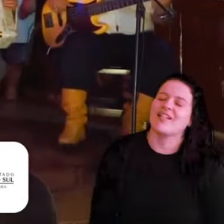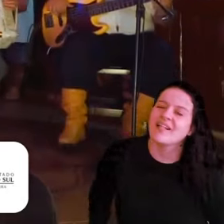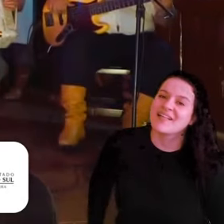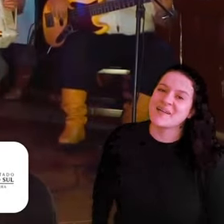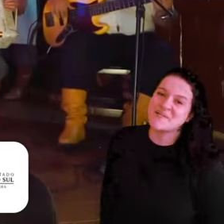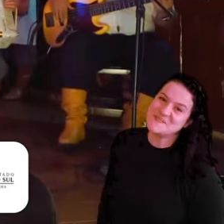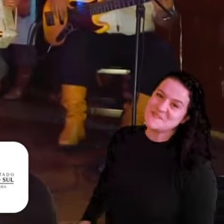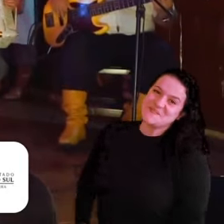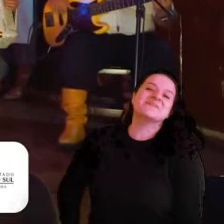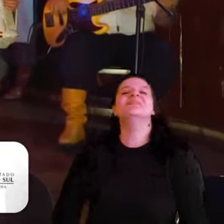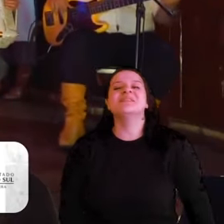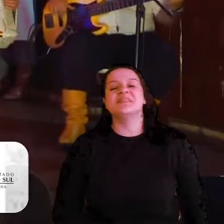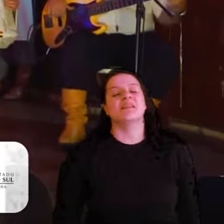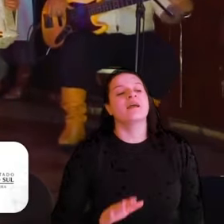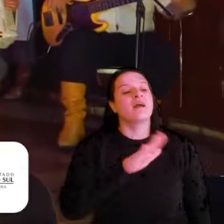telespectadores,